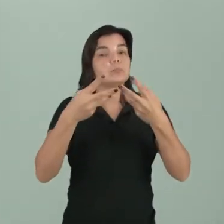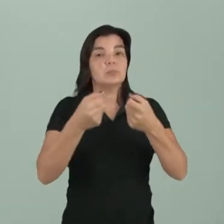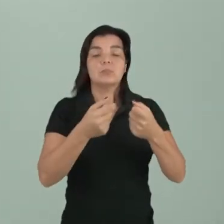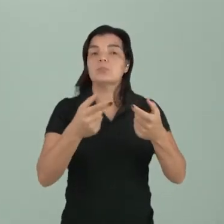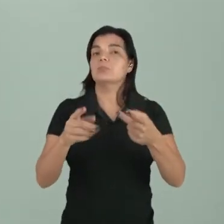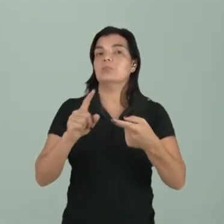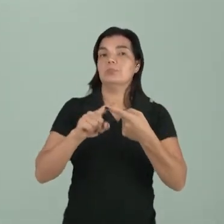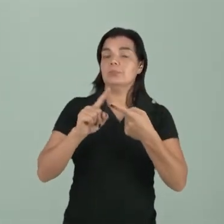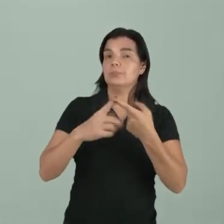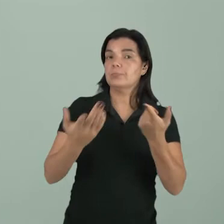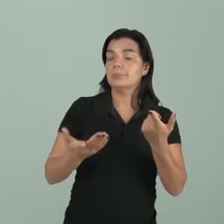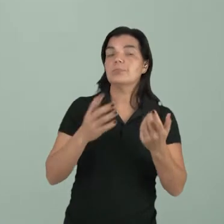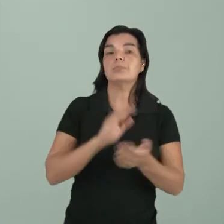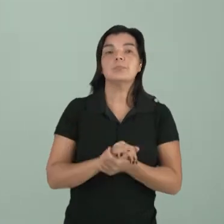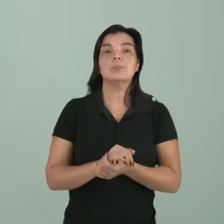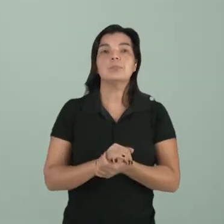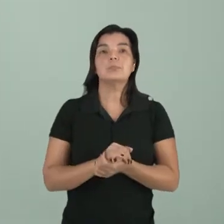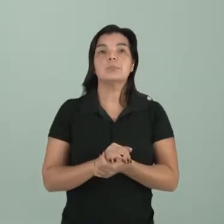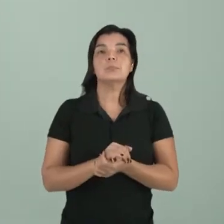de todos os campos, porém,